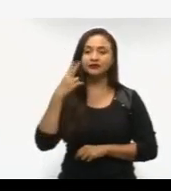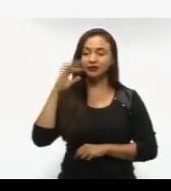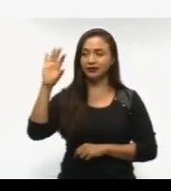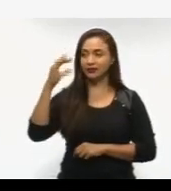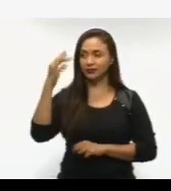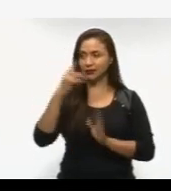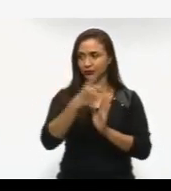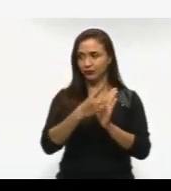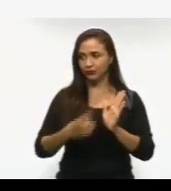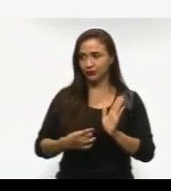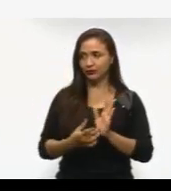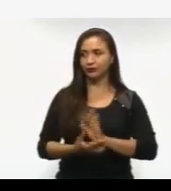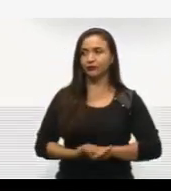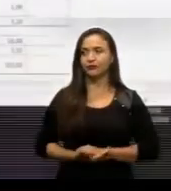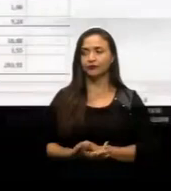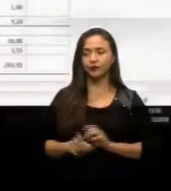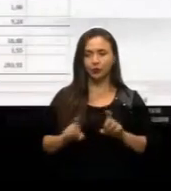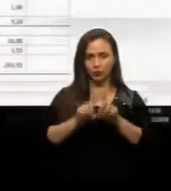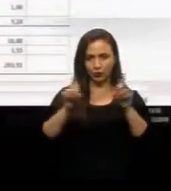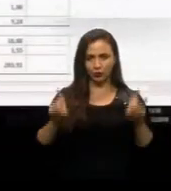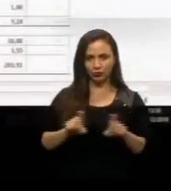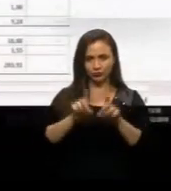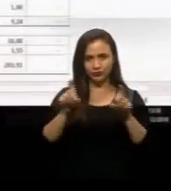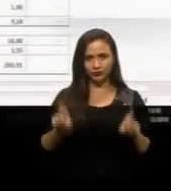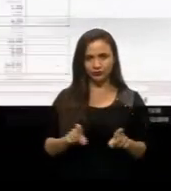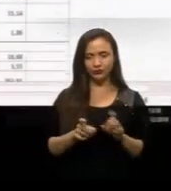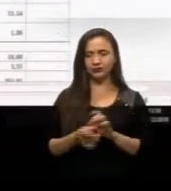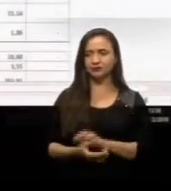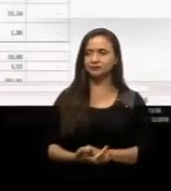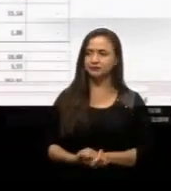documentos, computador, a gente